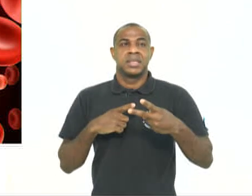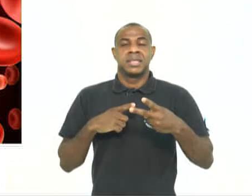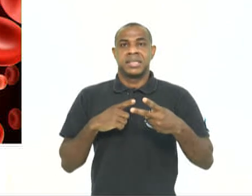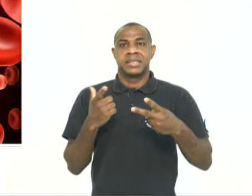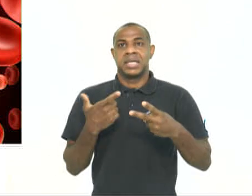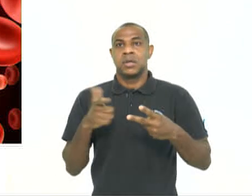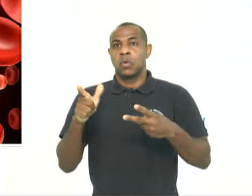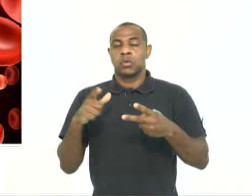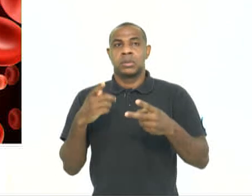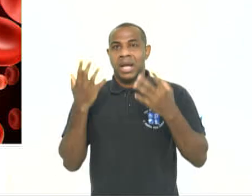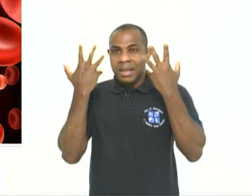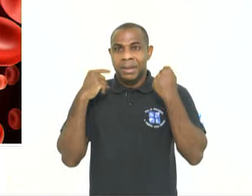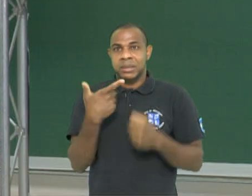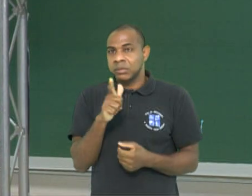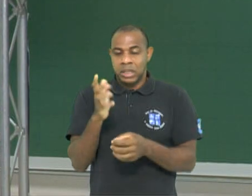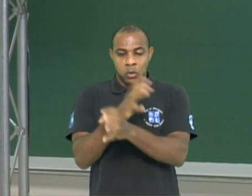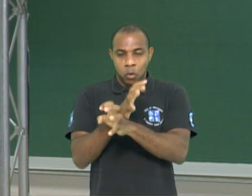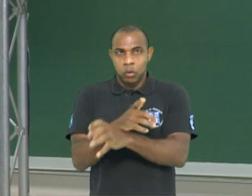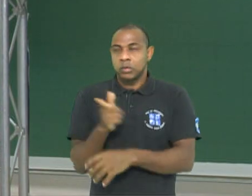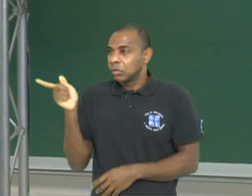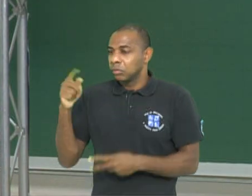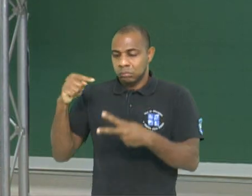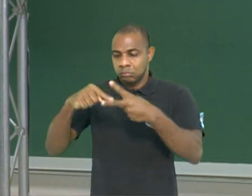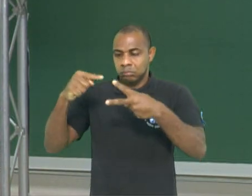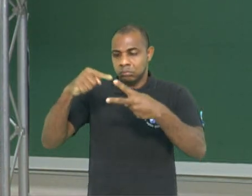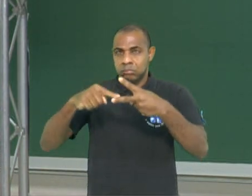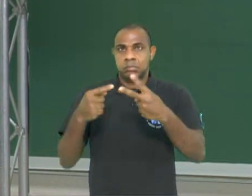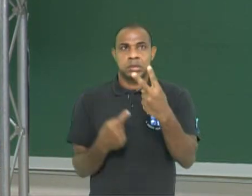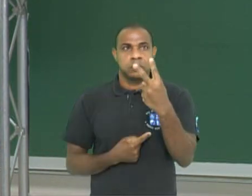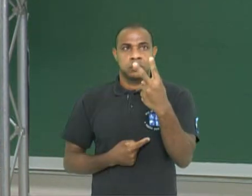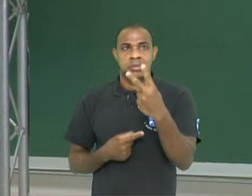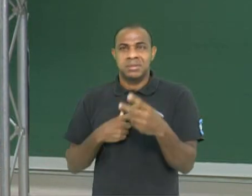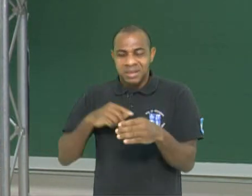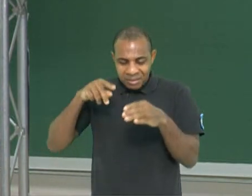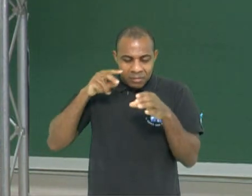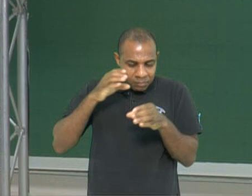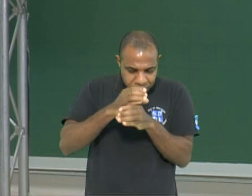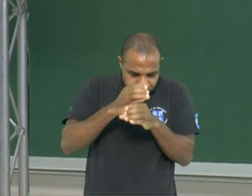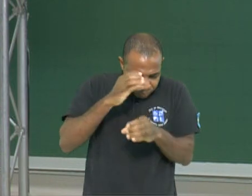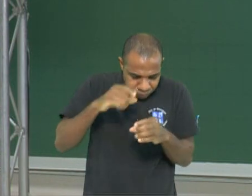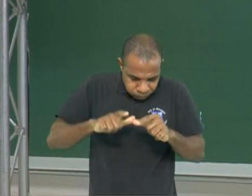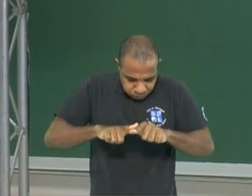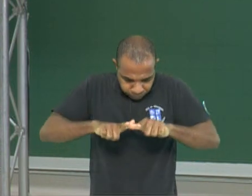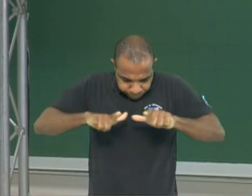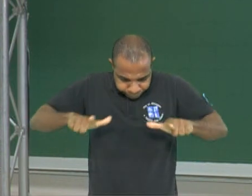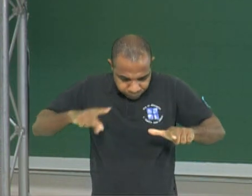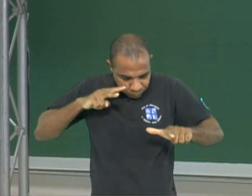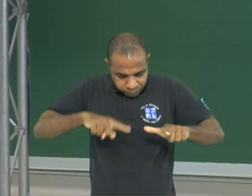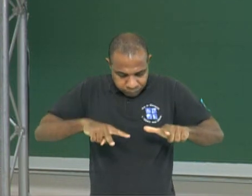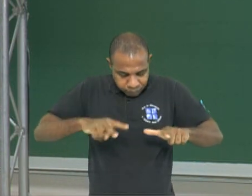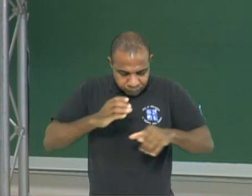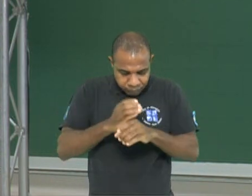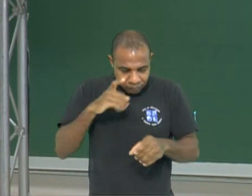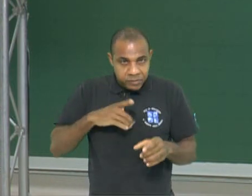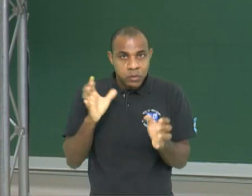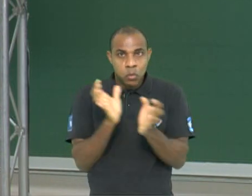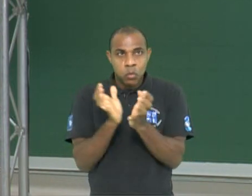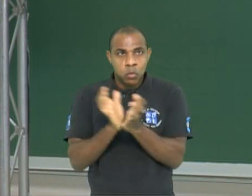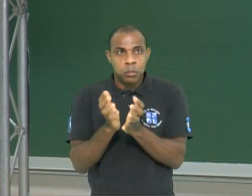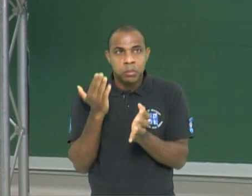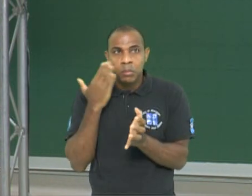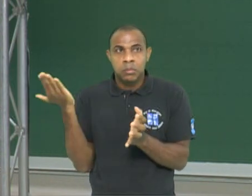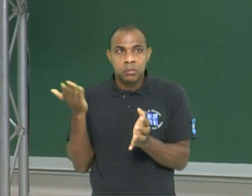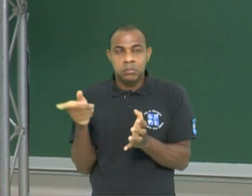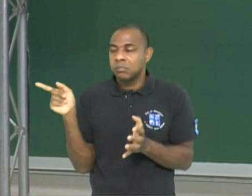transporte desse oxigênio. Então, se nós formos ver no microscópio eletrônico com muito mais nitidez, a gente vai ver esse grupamento aqui,